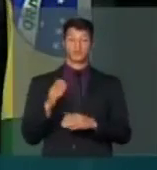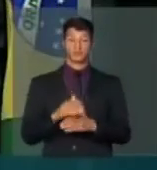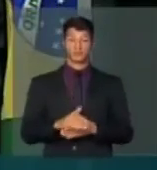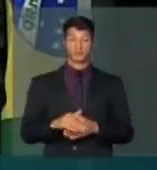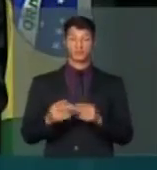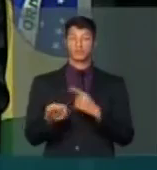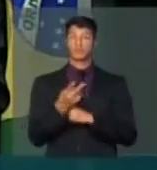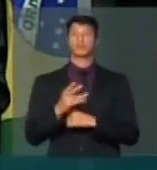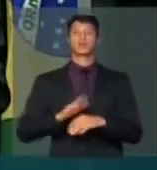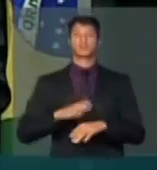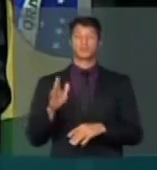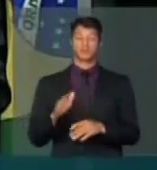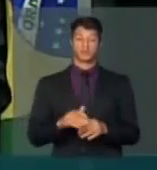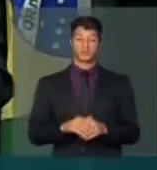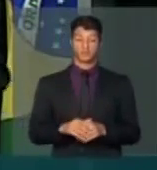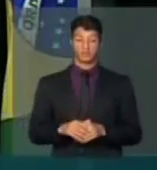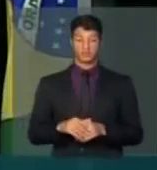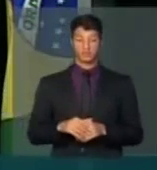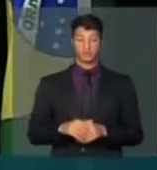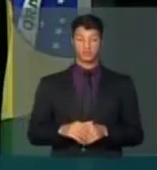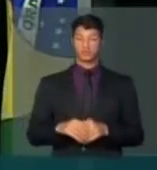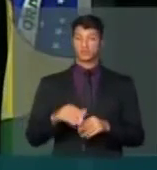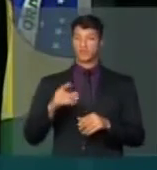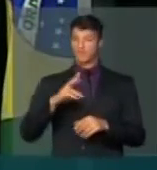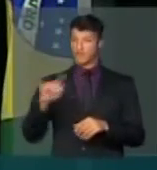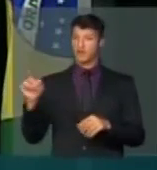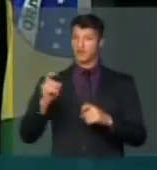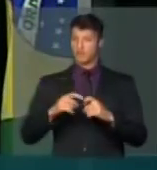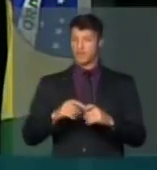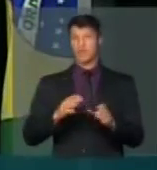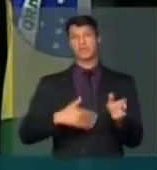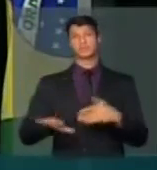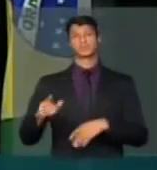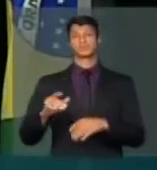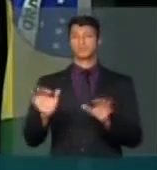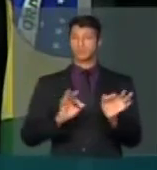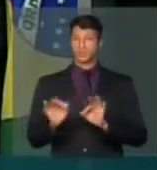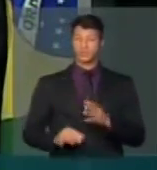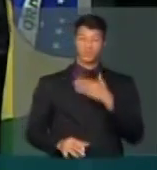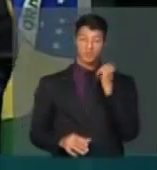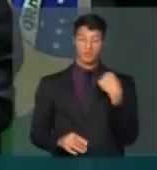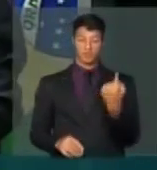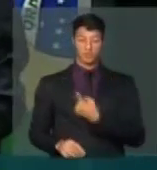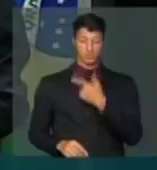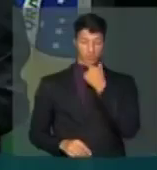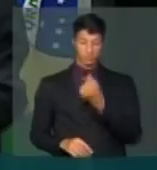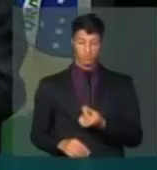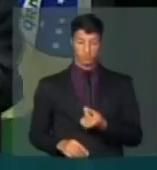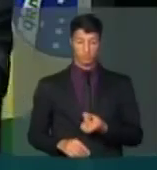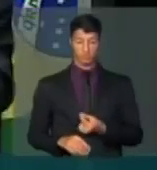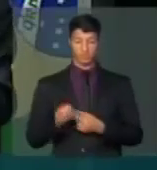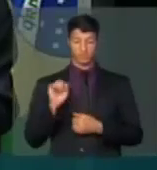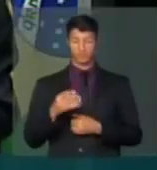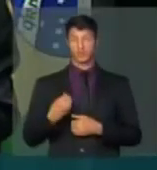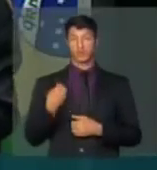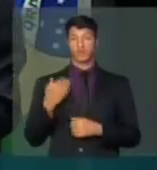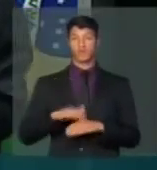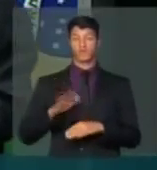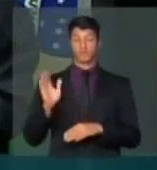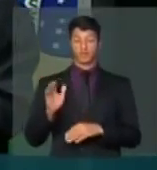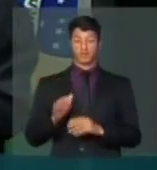Elas se protegem, elas vão ao médico, enfim, elas se organizam melhor do que nós, os homens. Se elas vivem